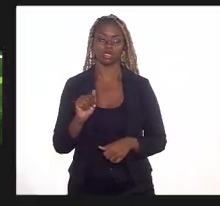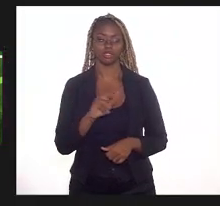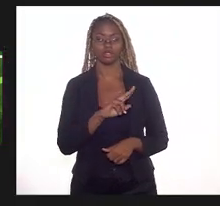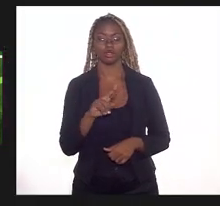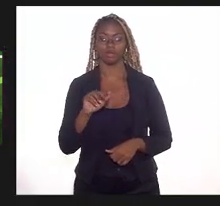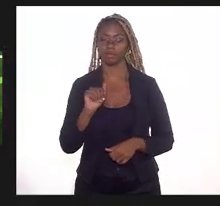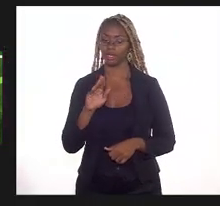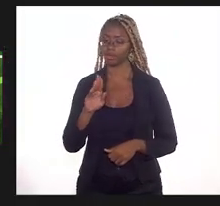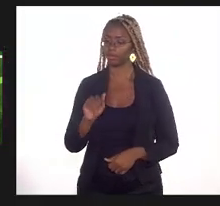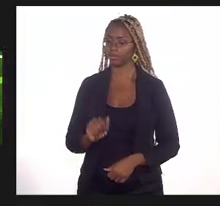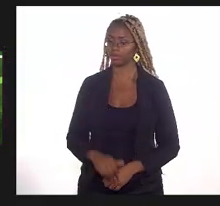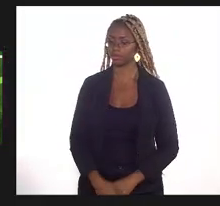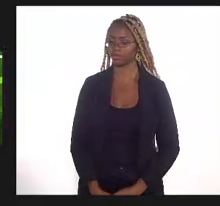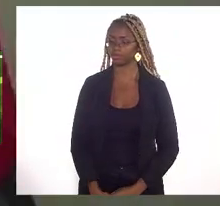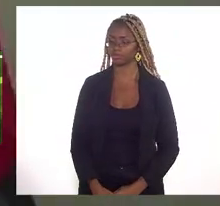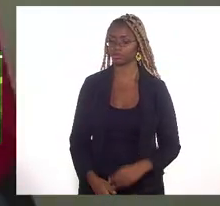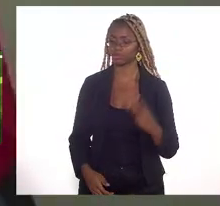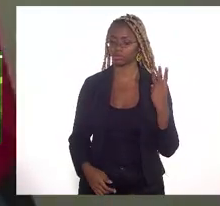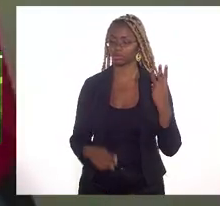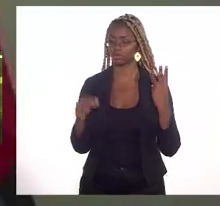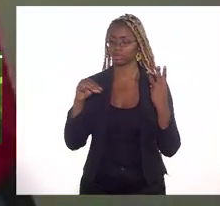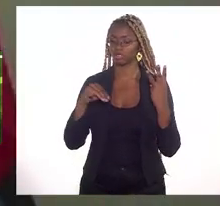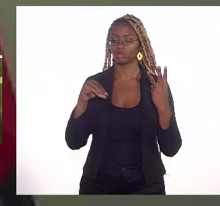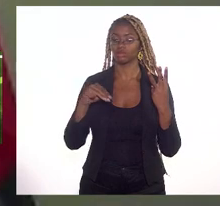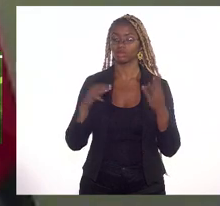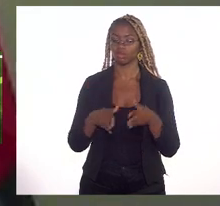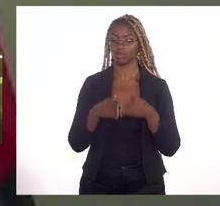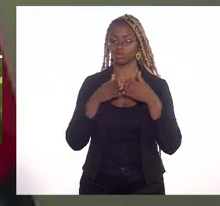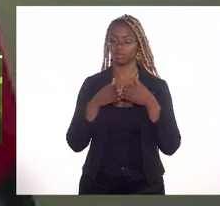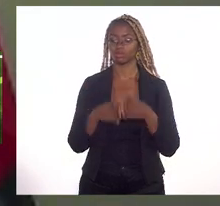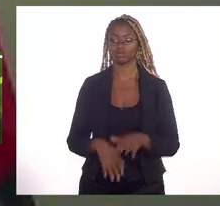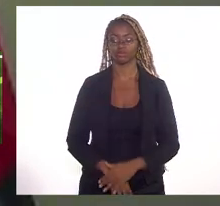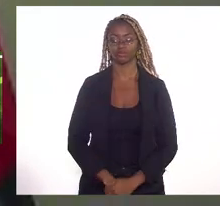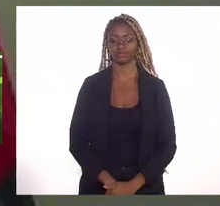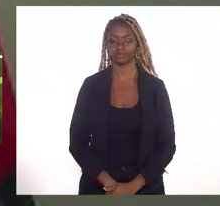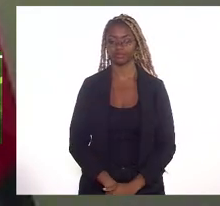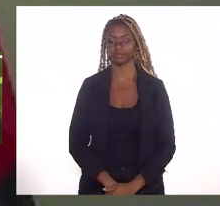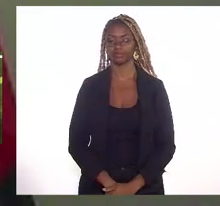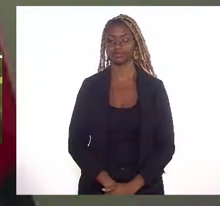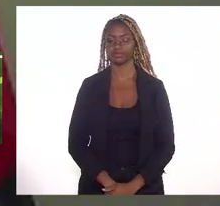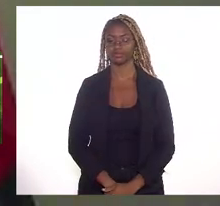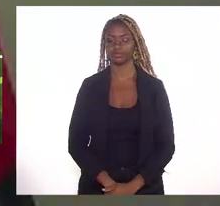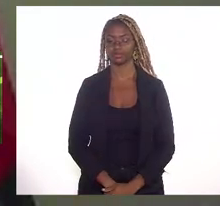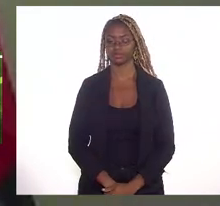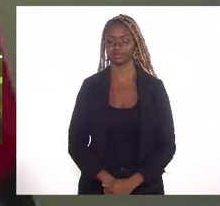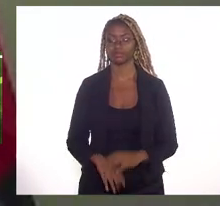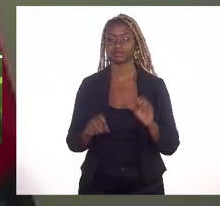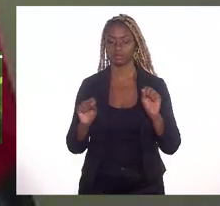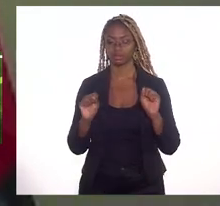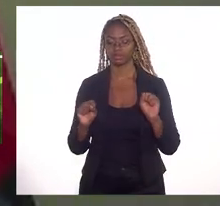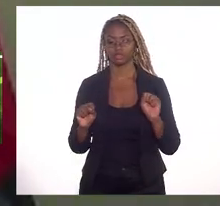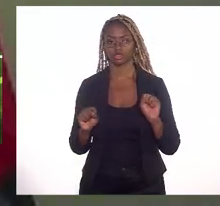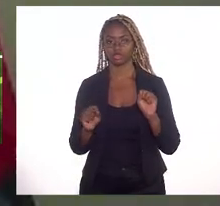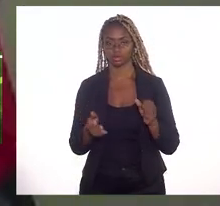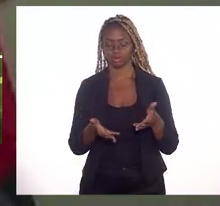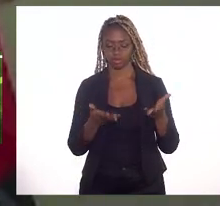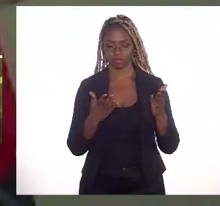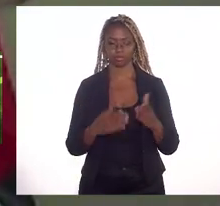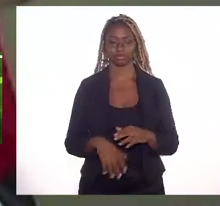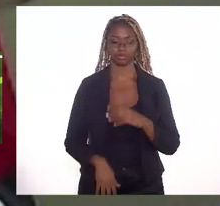ABA. 3 minutos, Adriana, por favor. Adriana Santiago, por favor, Adriana.